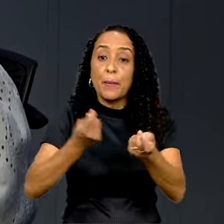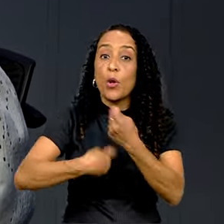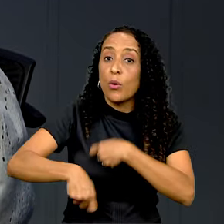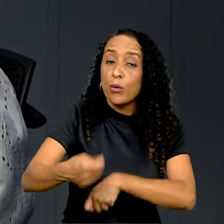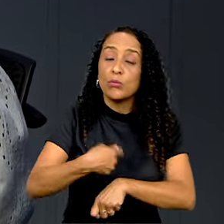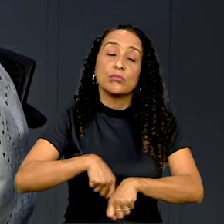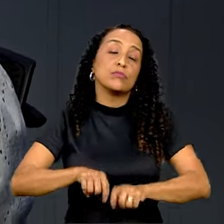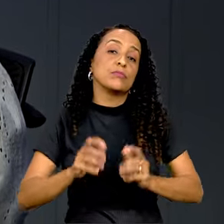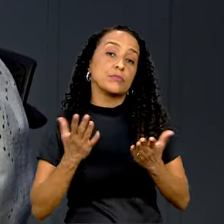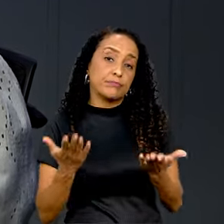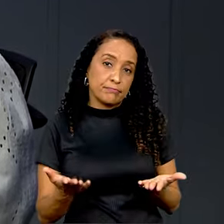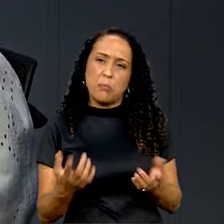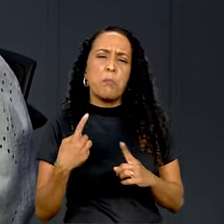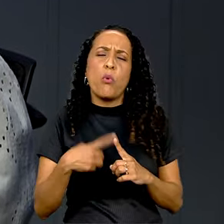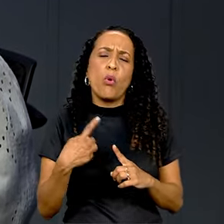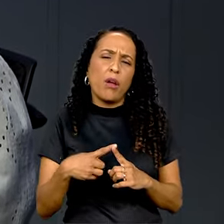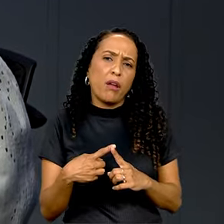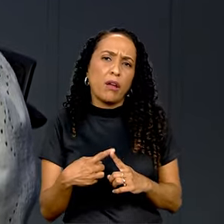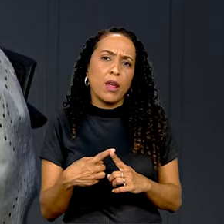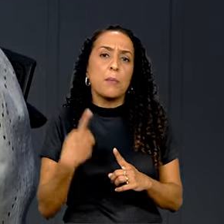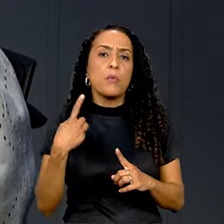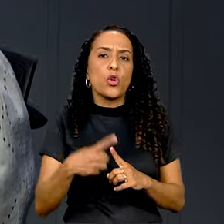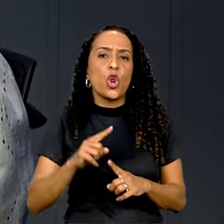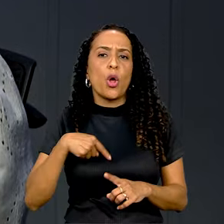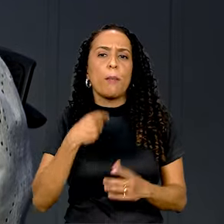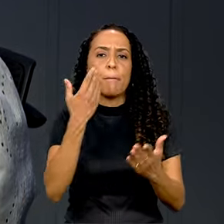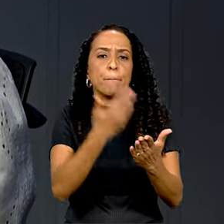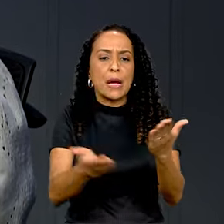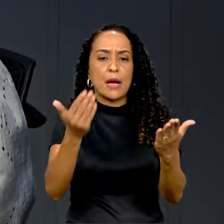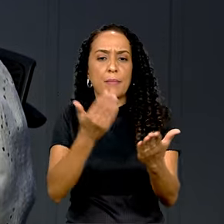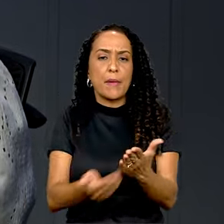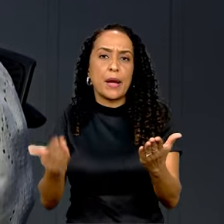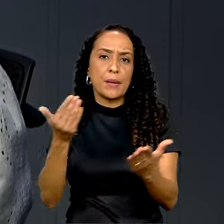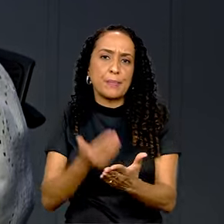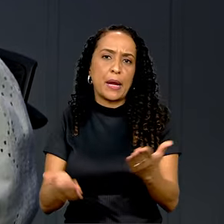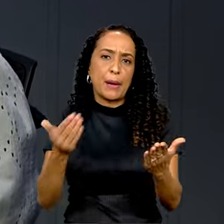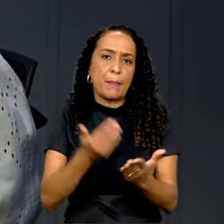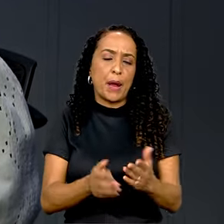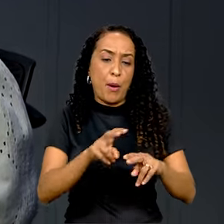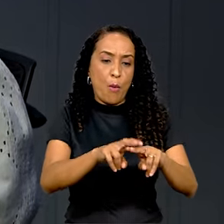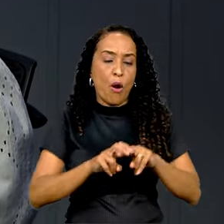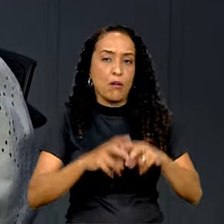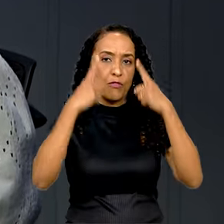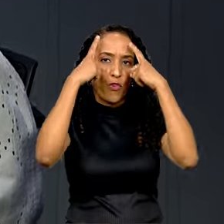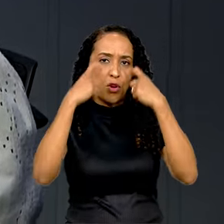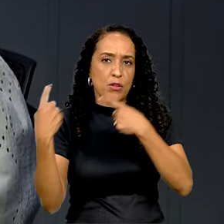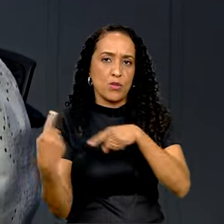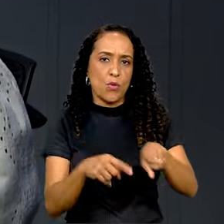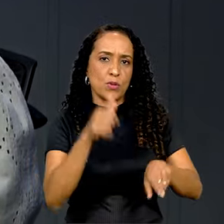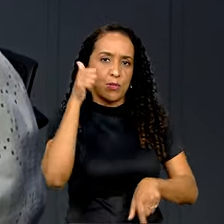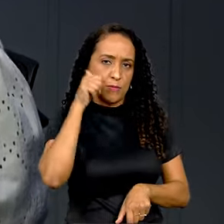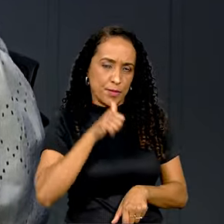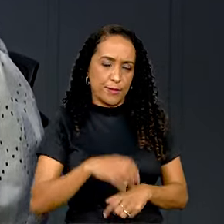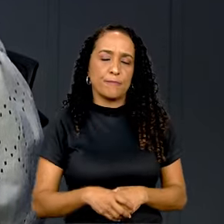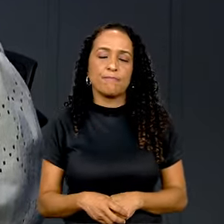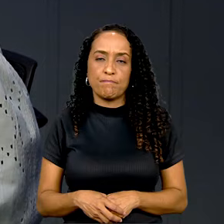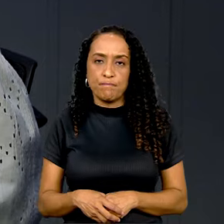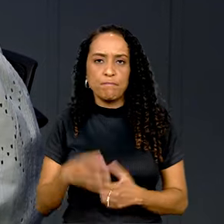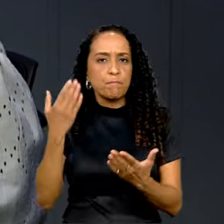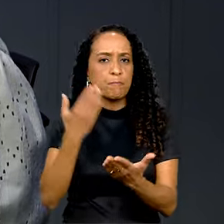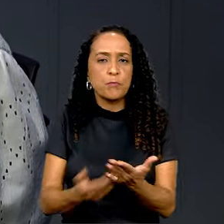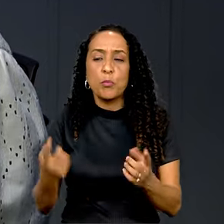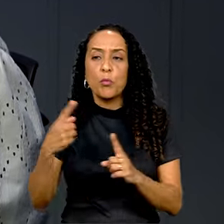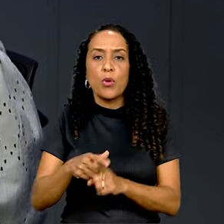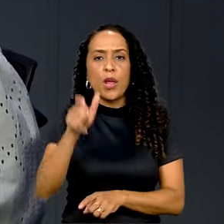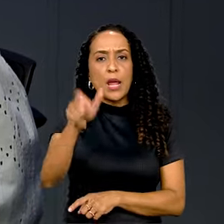tema econômico por é um tema econômico porque nós perdemos muito com a violência contra as mulheres perdemos